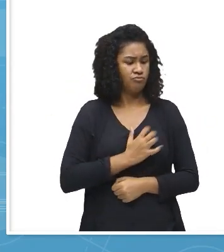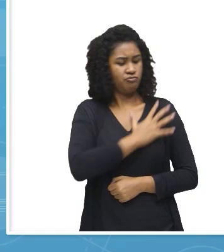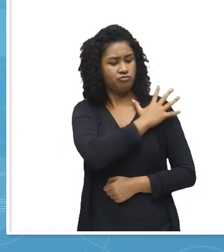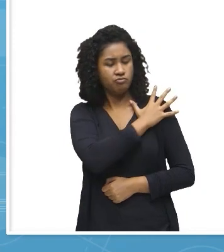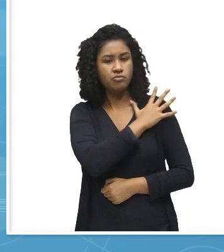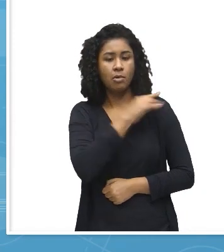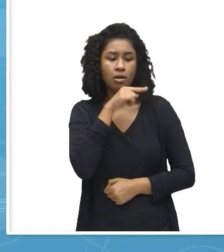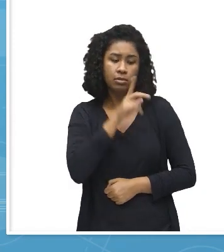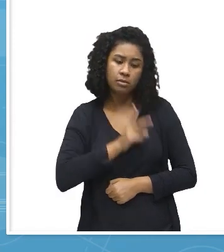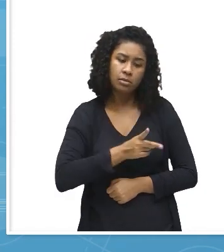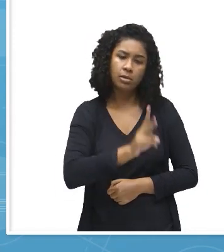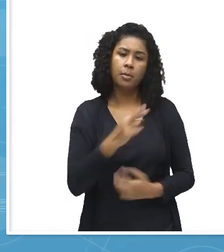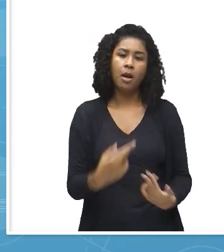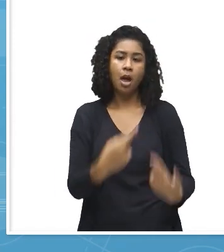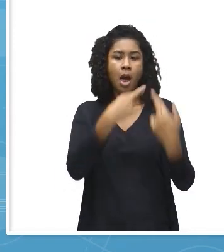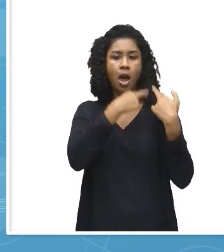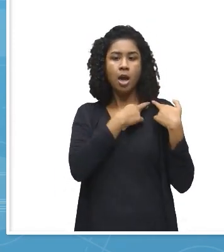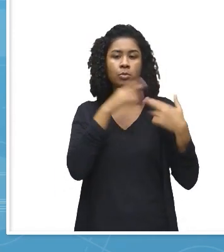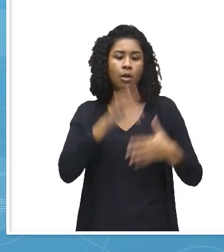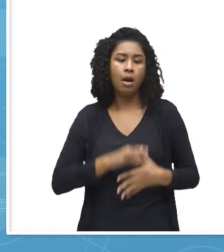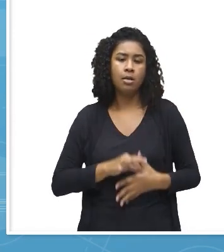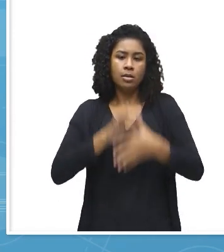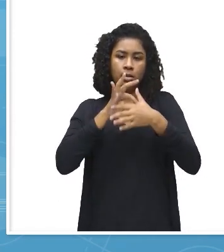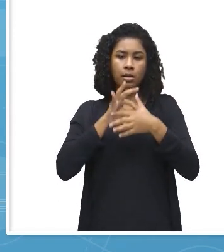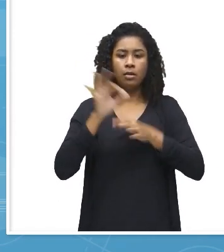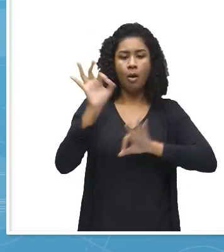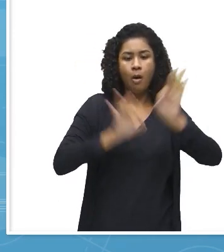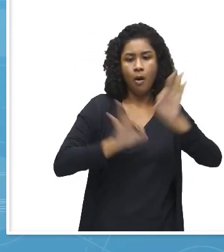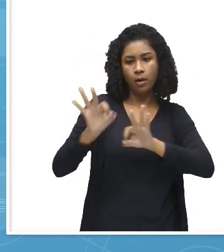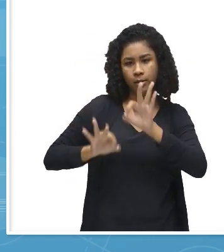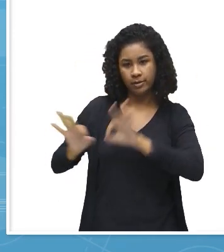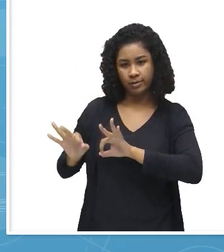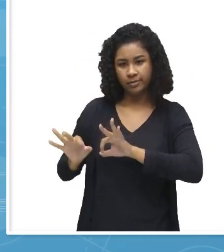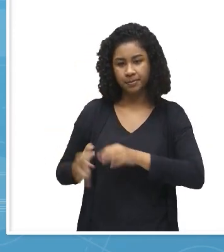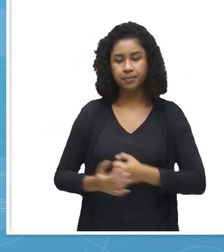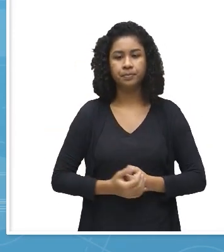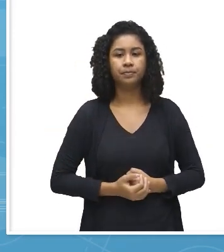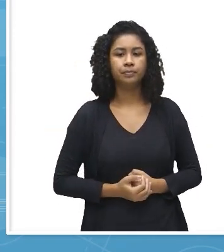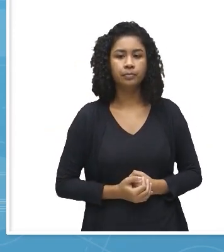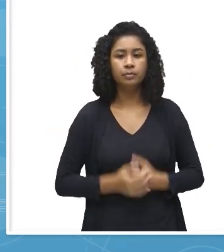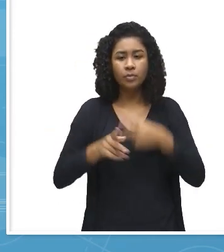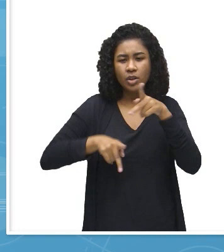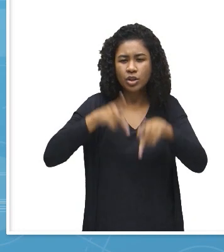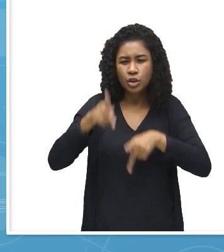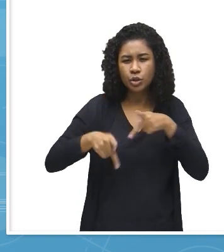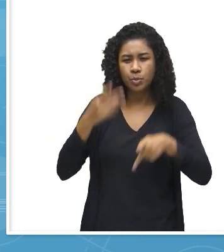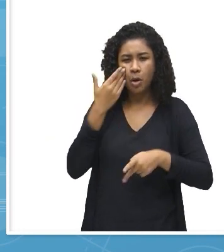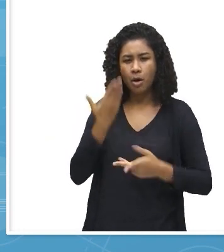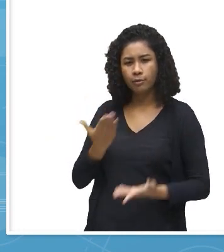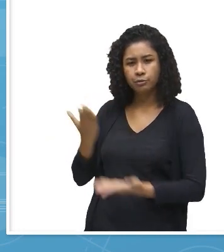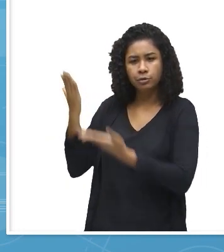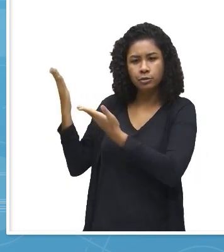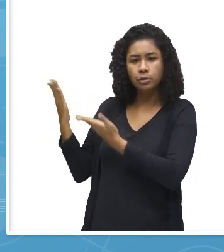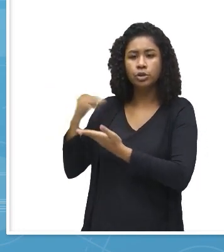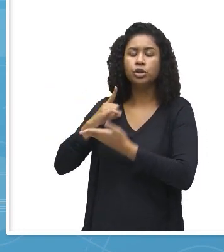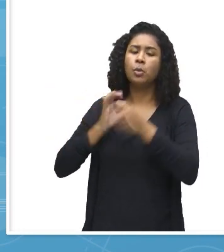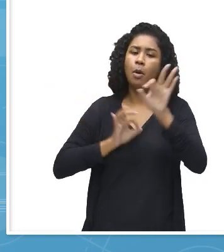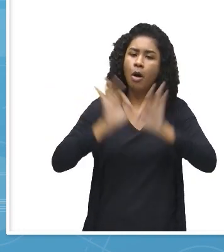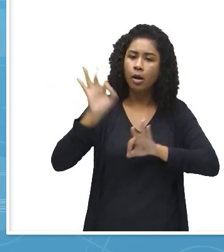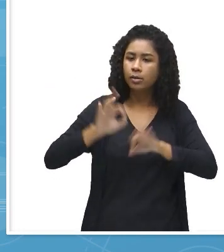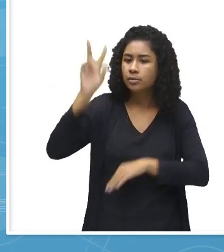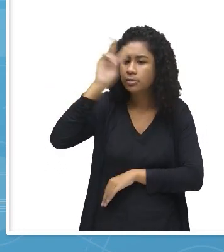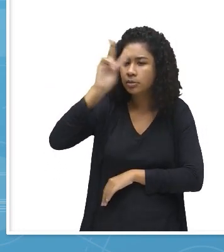ali governando essa parte. Vamos continuar aí, vamos lá. Então, os povos germânicos, eles tinham uma organização, lembra que eu falei para